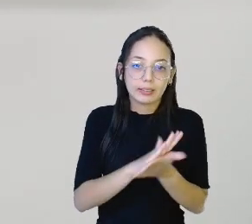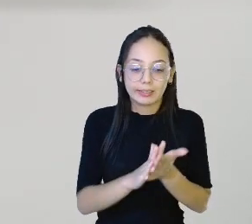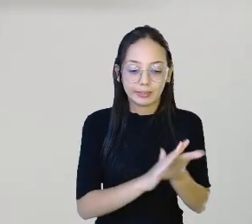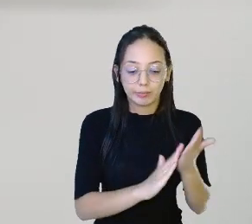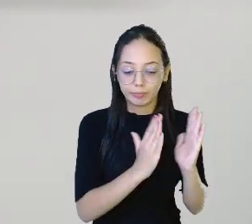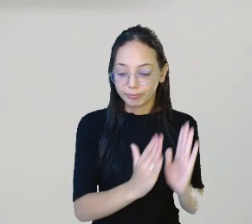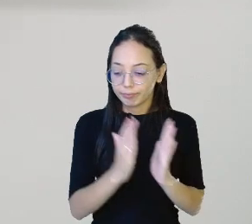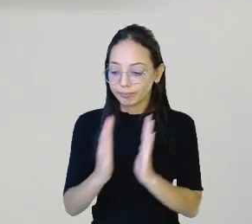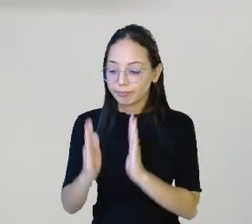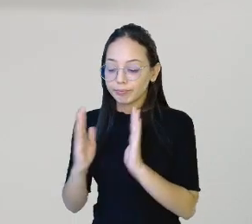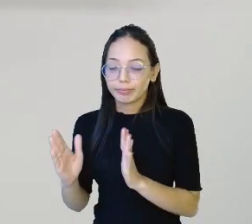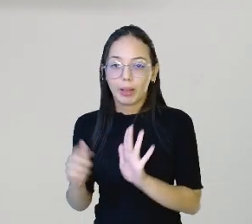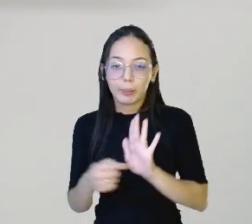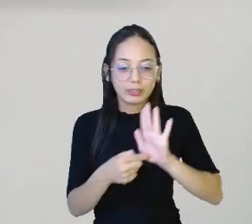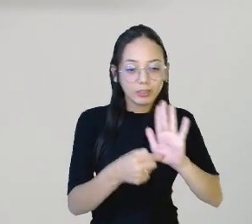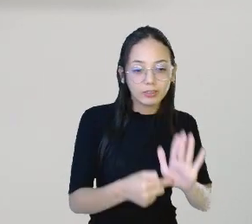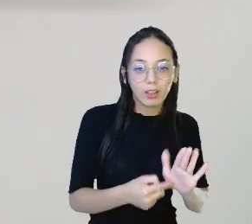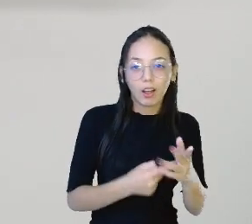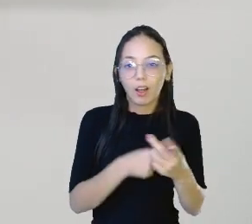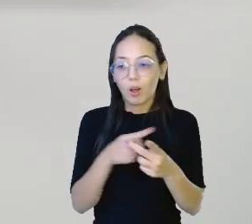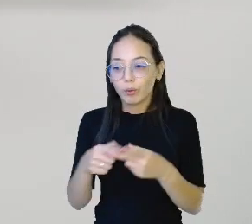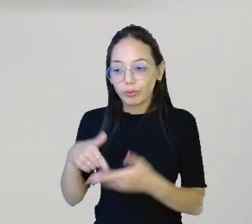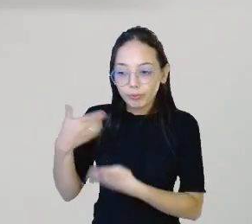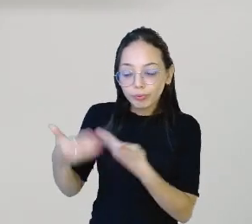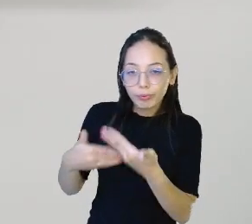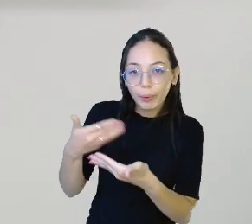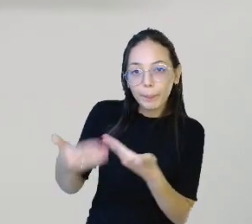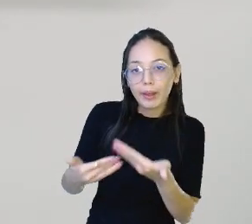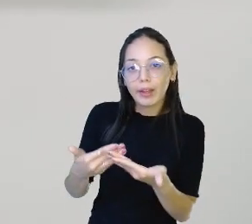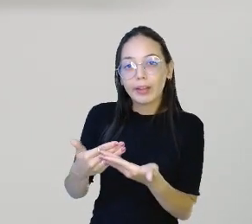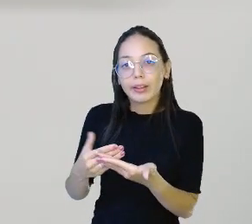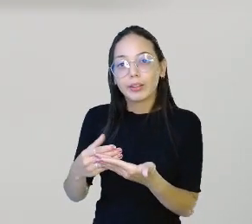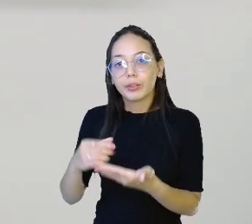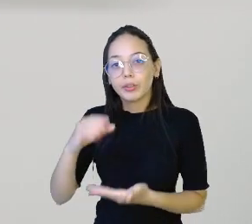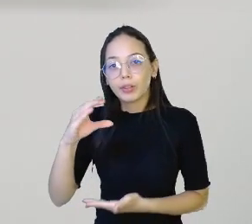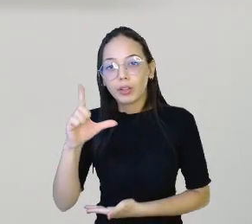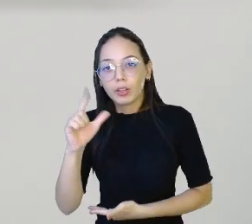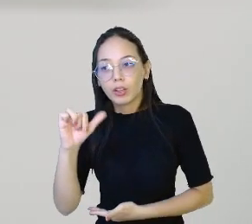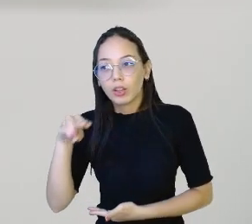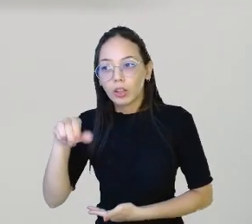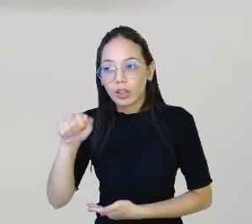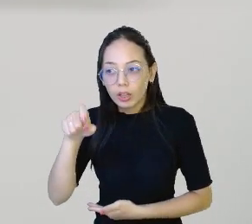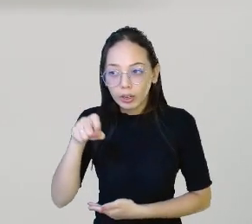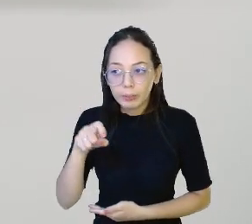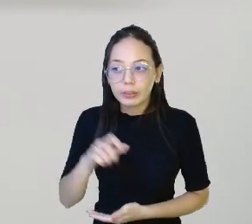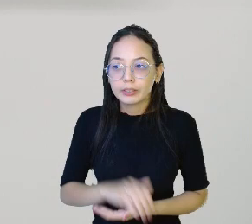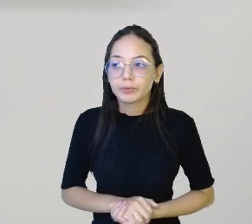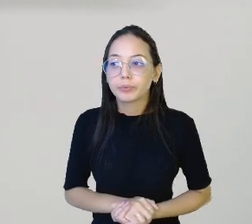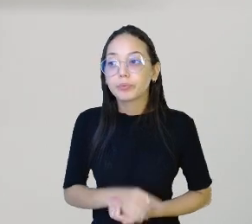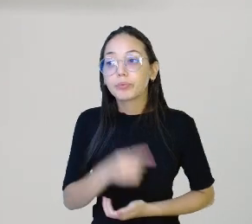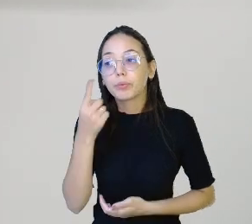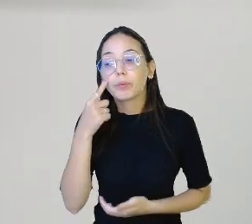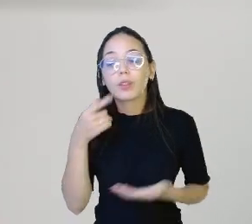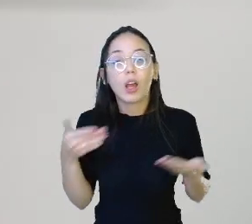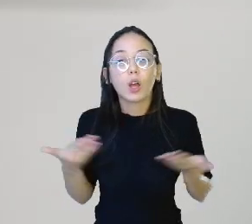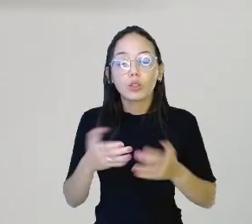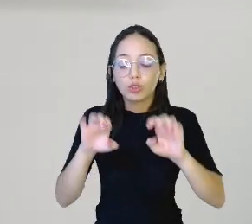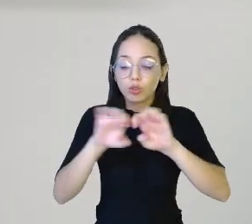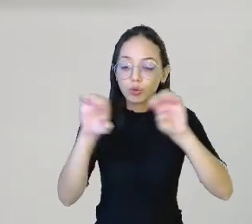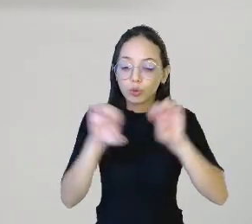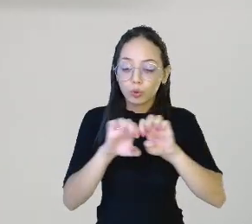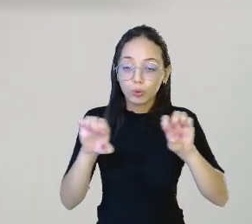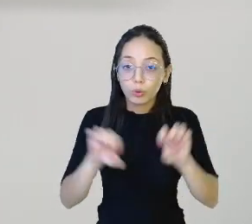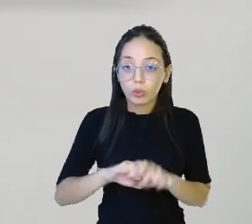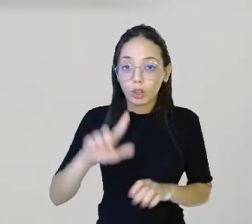aquela estrutura. Apresentação, desenvolvimento, clímax e desfecho. Vamos ver a estrutura do conto.